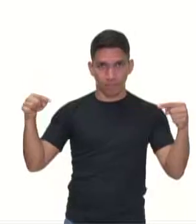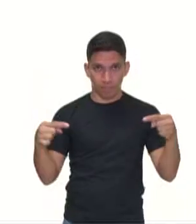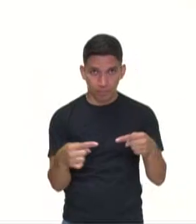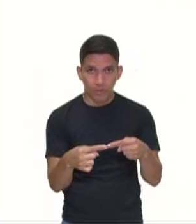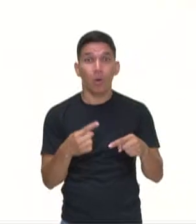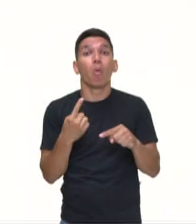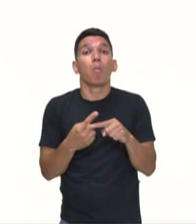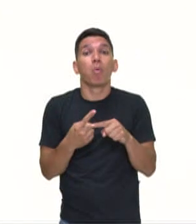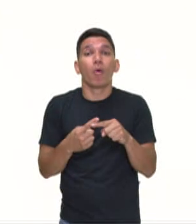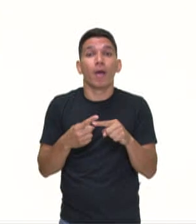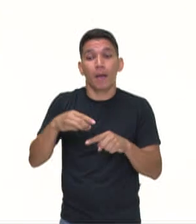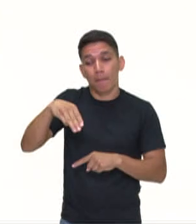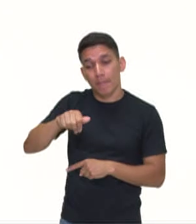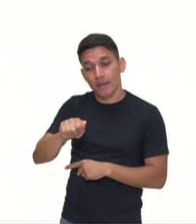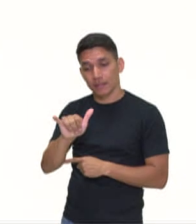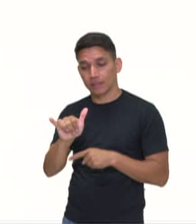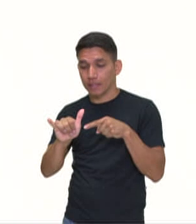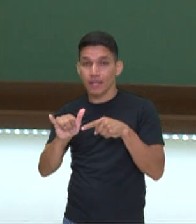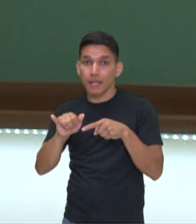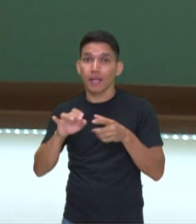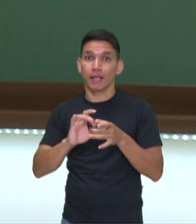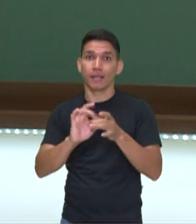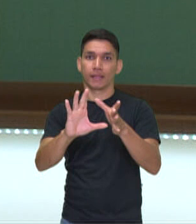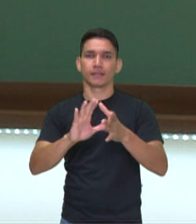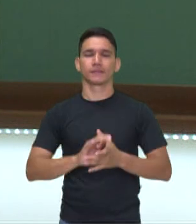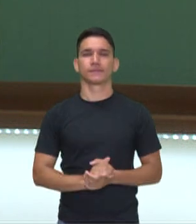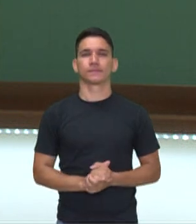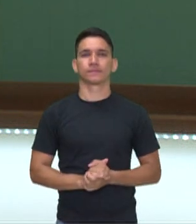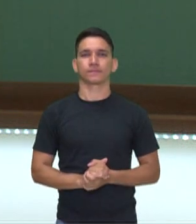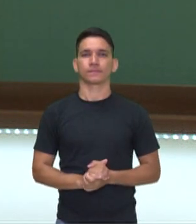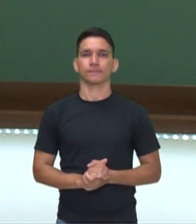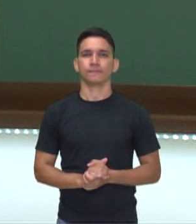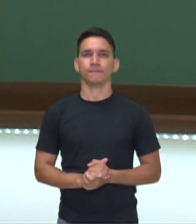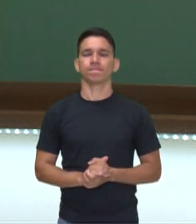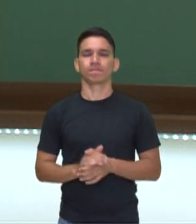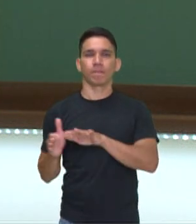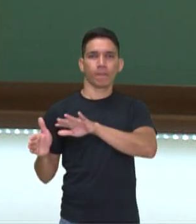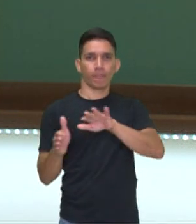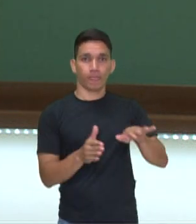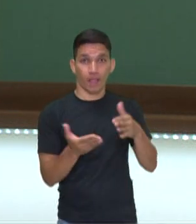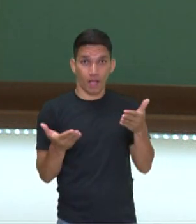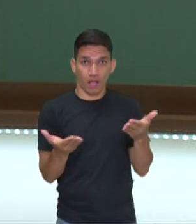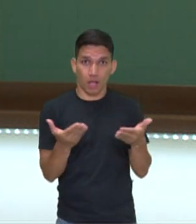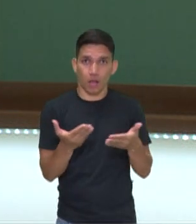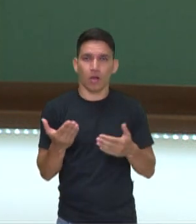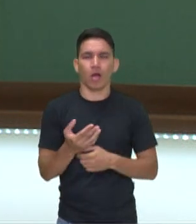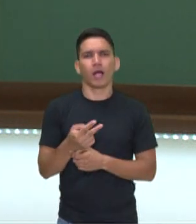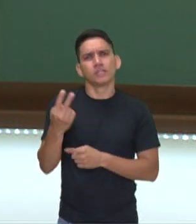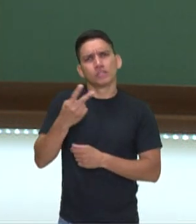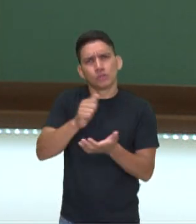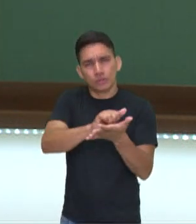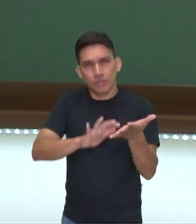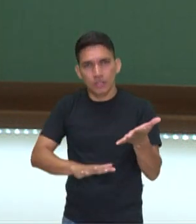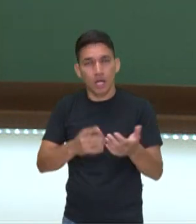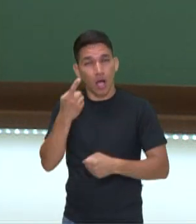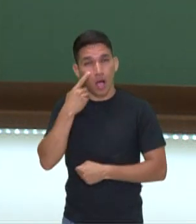é uma permissão, certo? Agora, no segundo exercício, check the correct